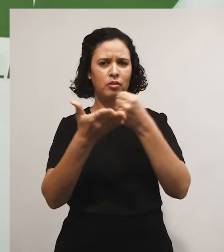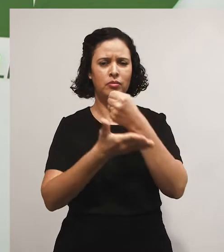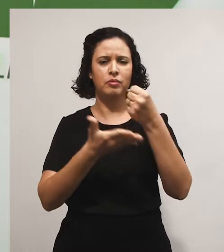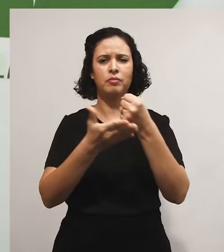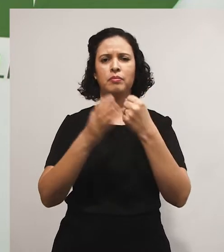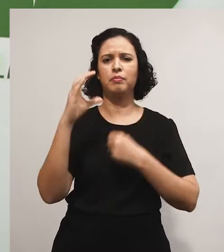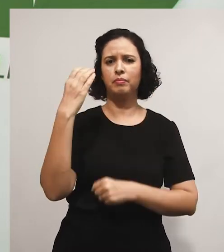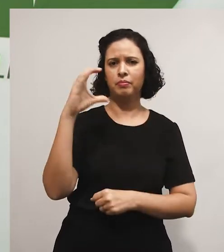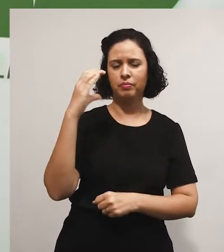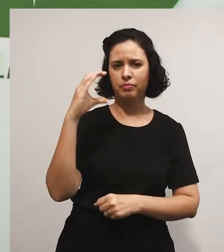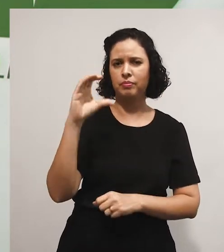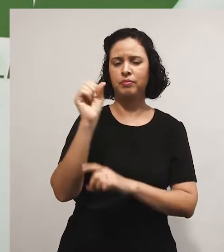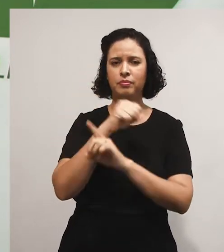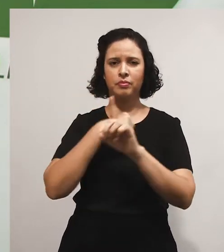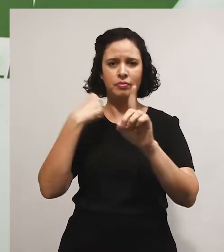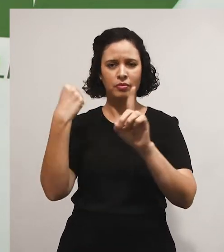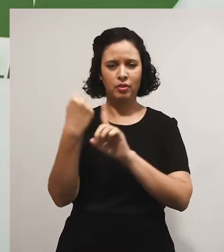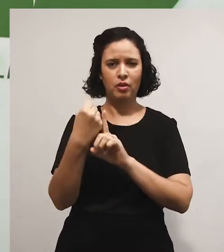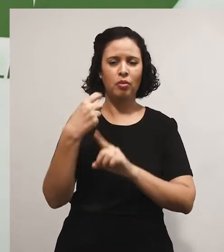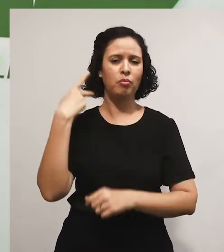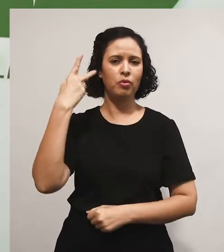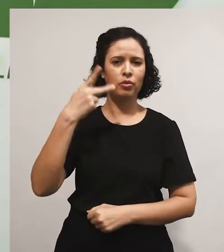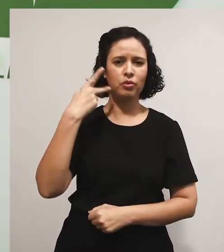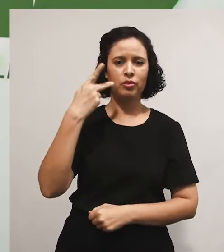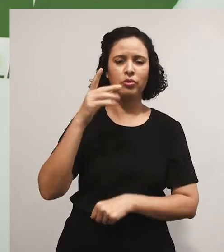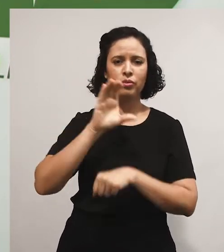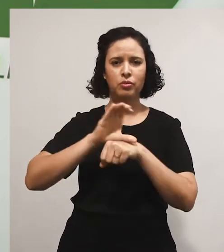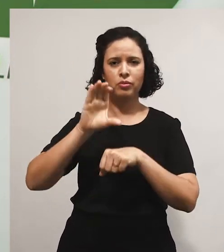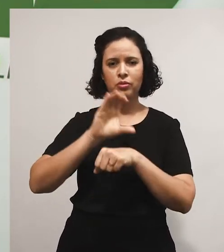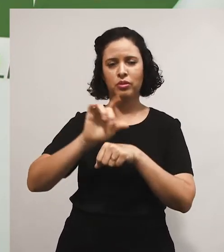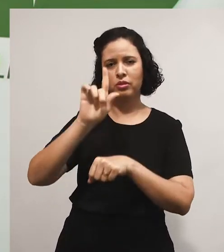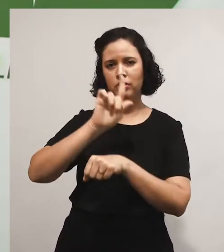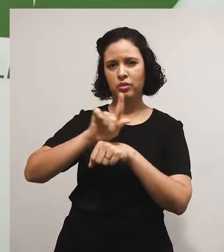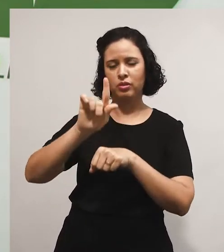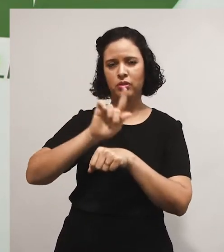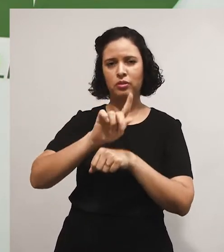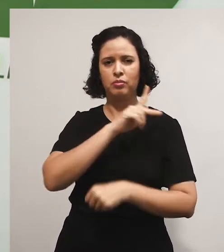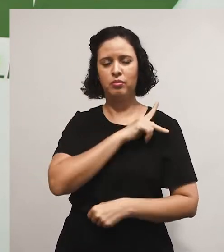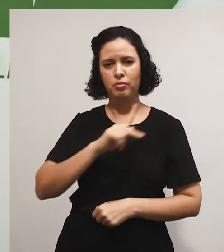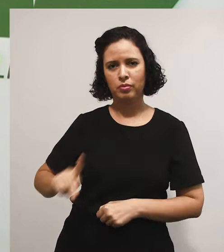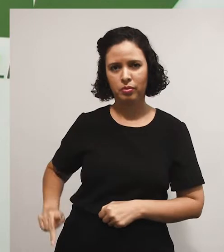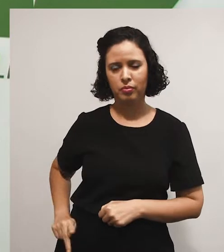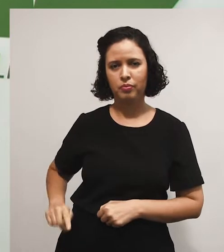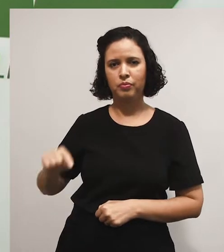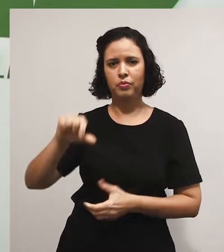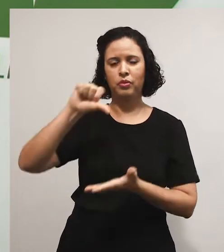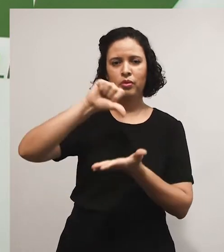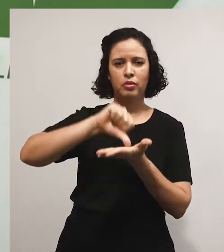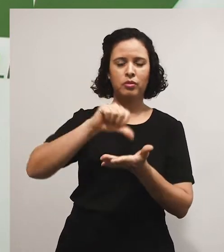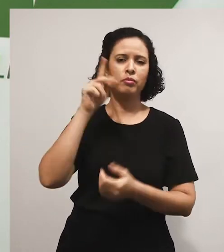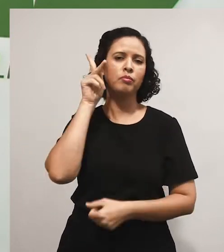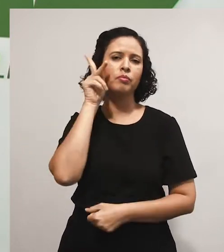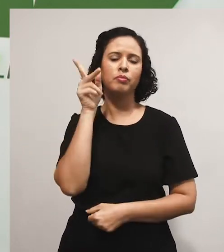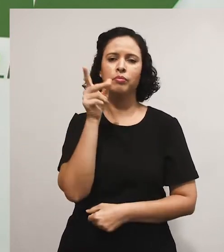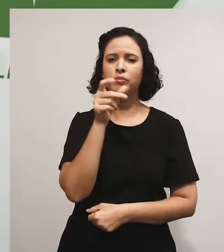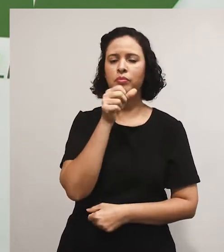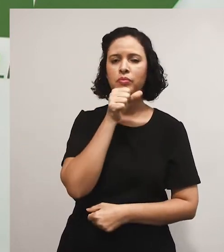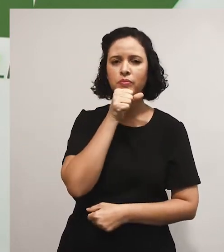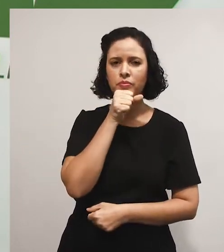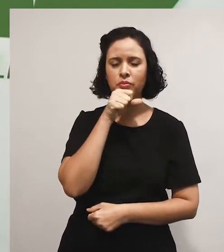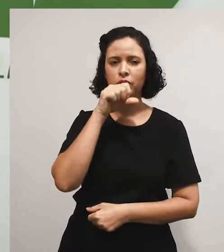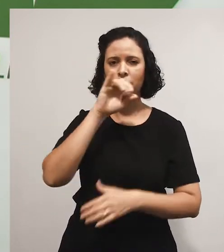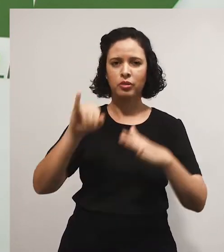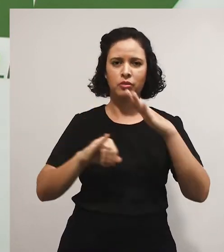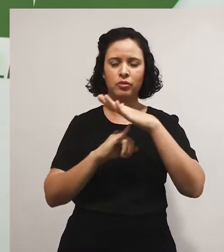e Políticas do curso de Gestão Pública EAD do campus Porto Velho, Zona Norte do Instituto Federal de